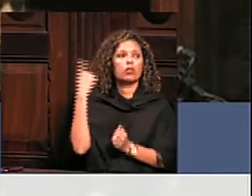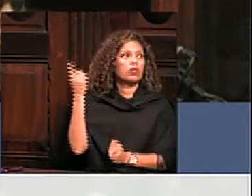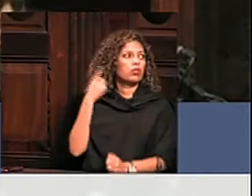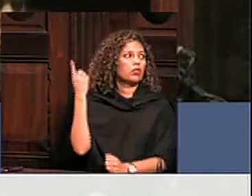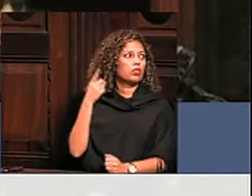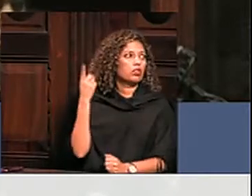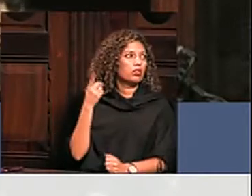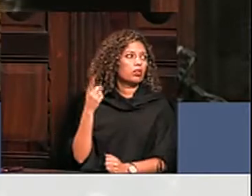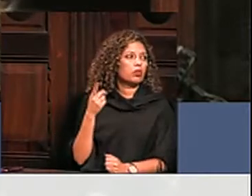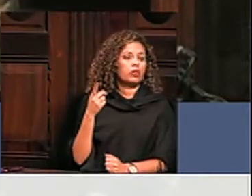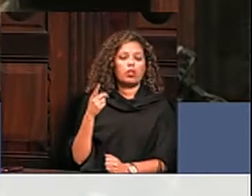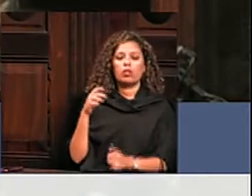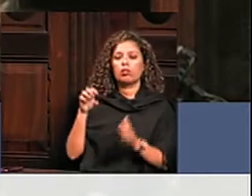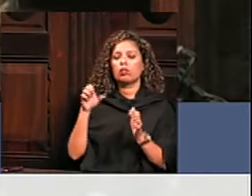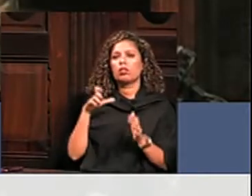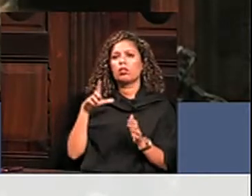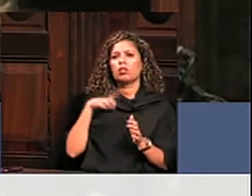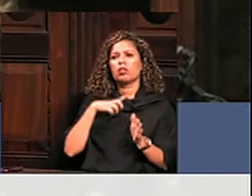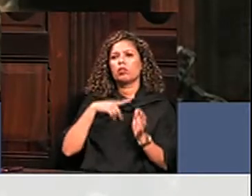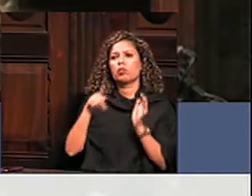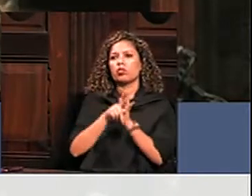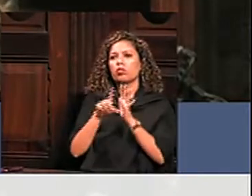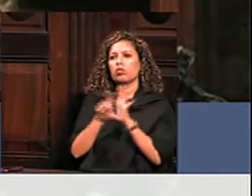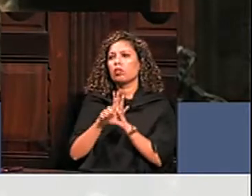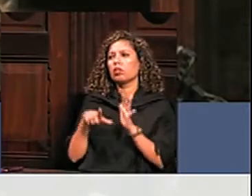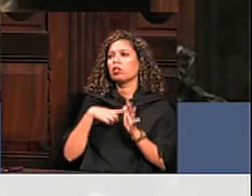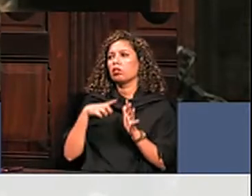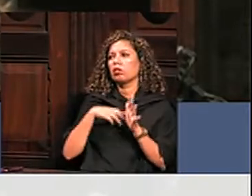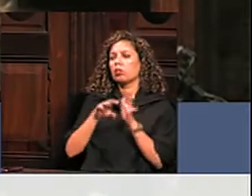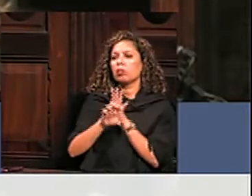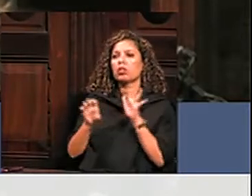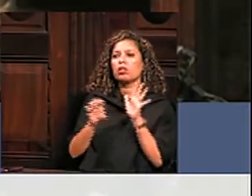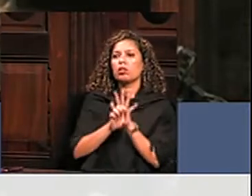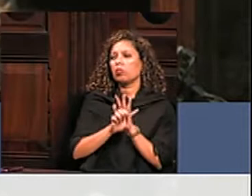emenda autorizativa. Então, para a gente não fazer a disputa aqui,